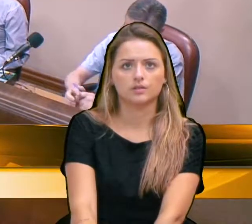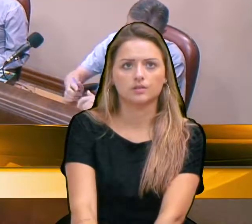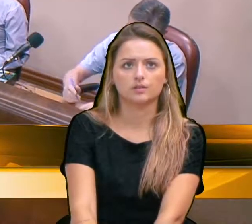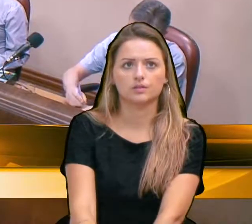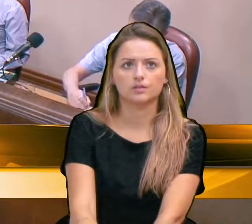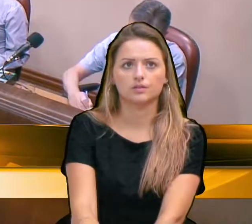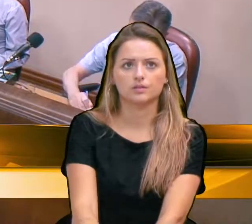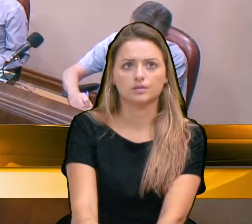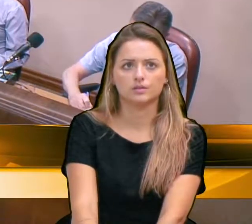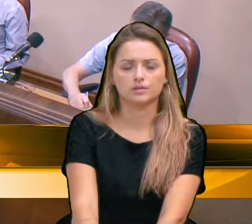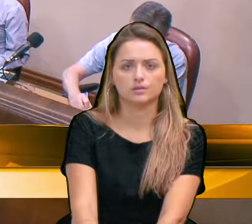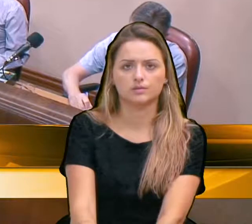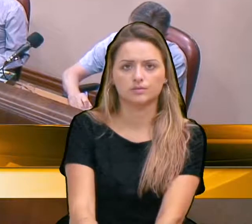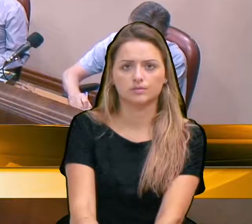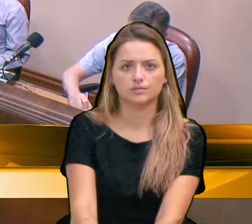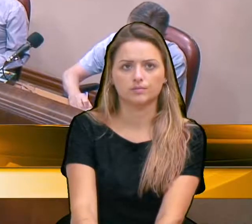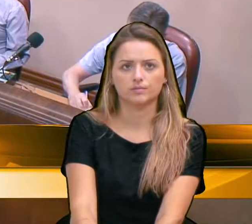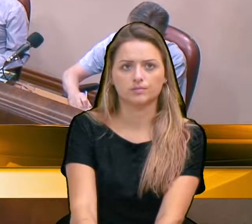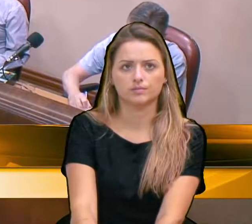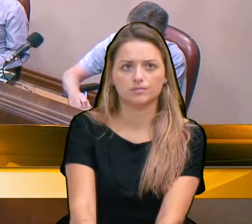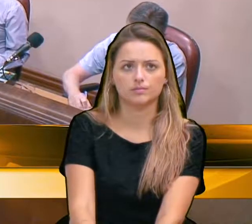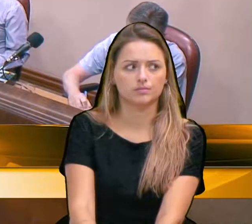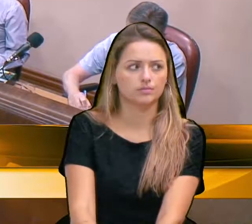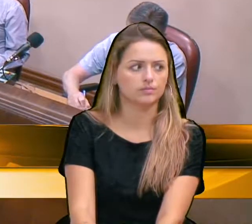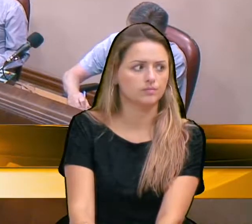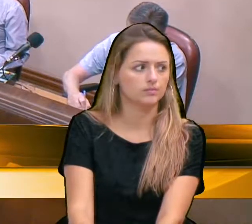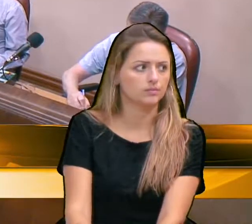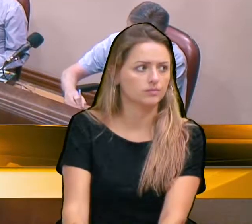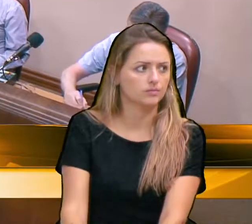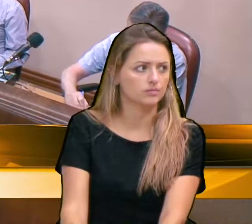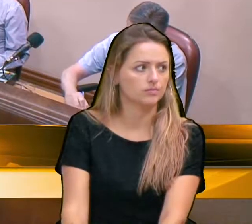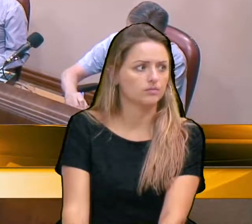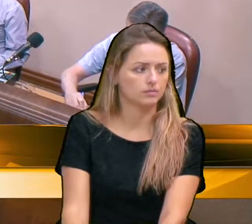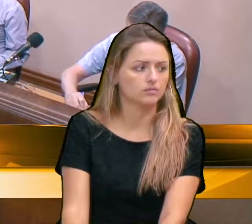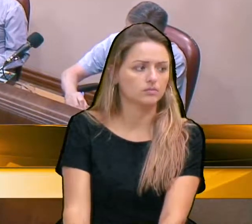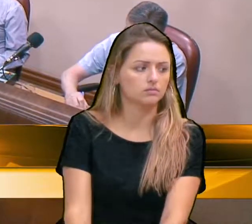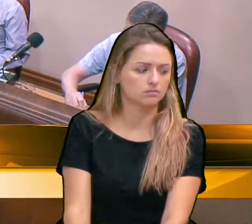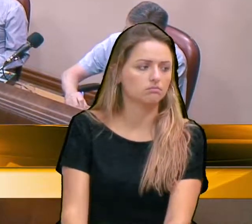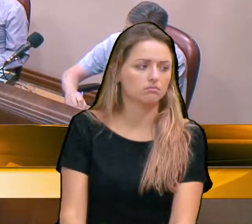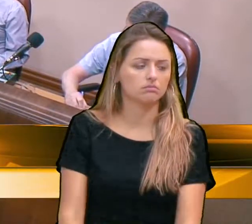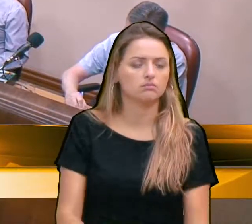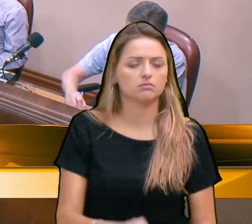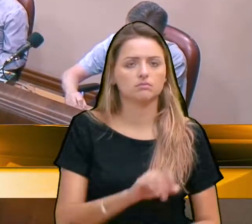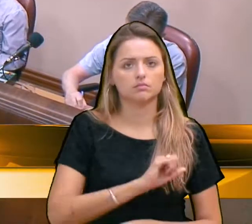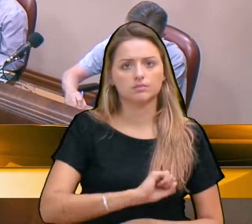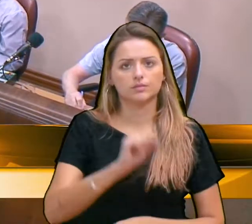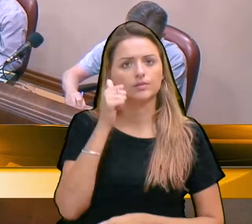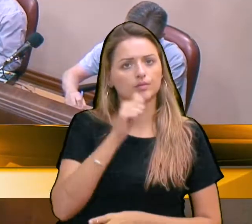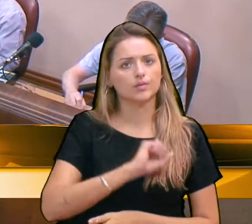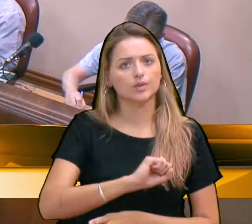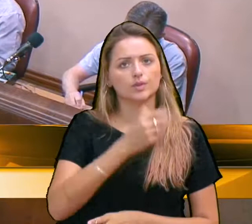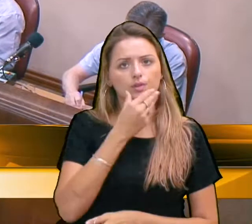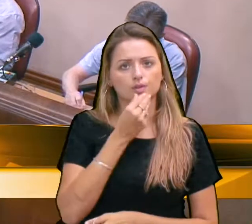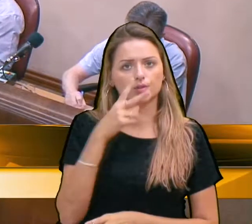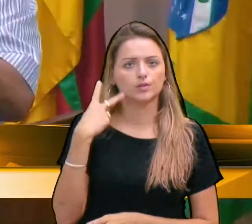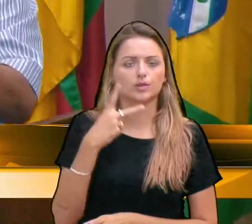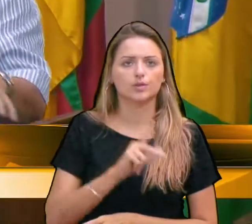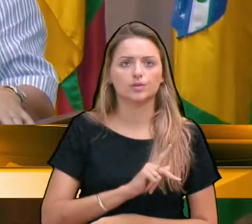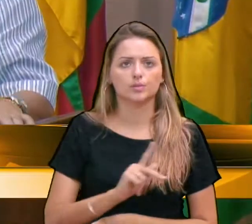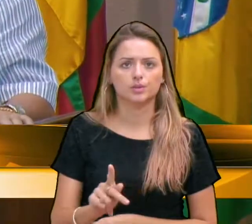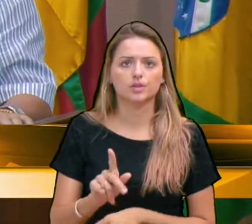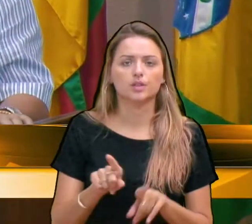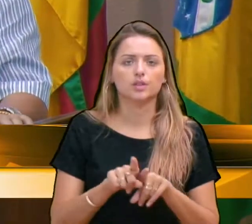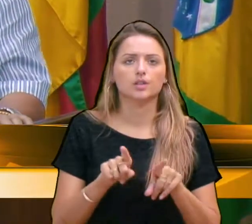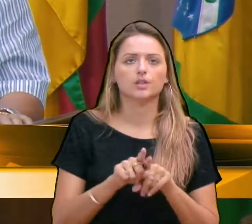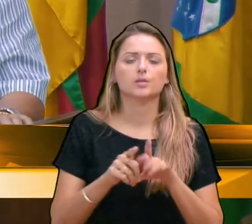Fui bem hoje. Primeira vez que pauso. Meu caro presidente, senhoras e senhores vereadores, minha saudação aos